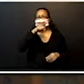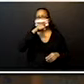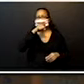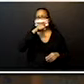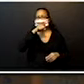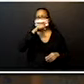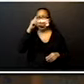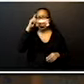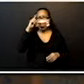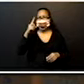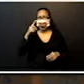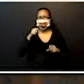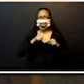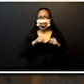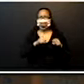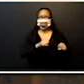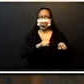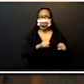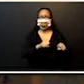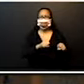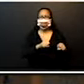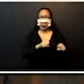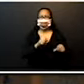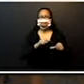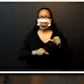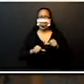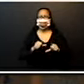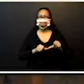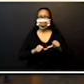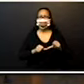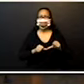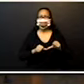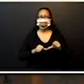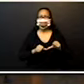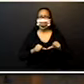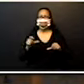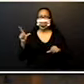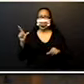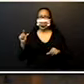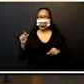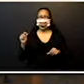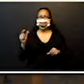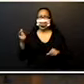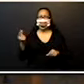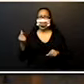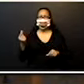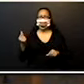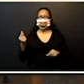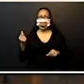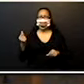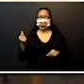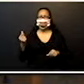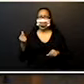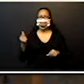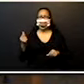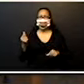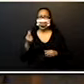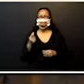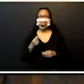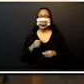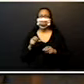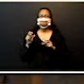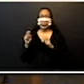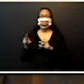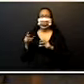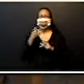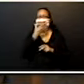quer dinheiro menor para fazer um troco. O rapaz do mercadinho, ele pode me dar duas notas de